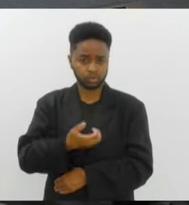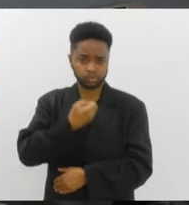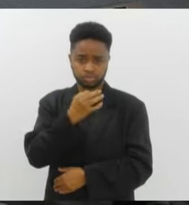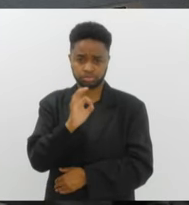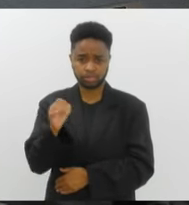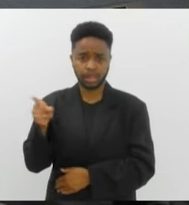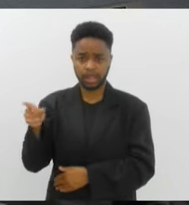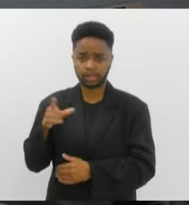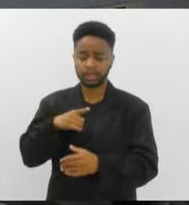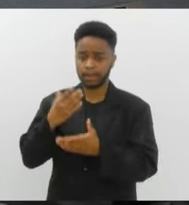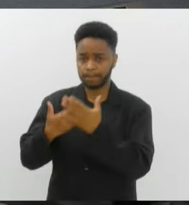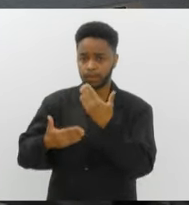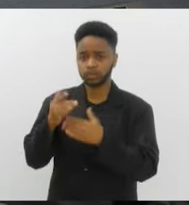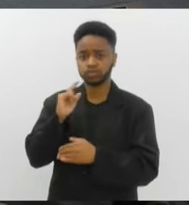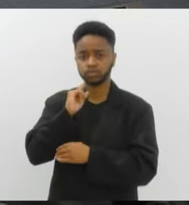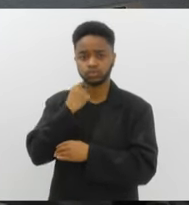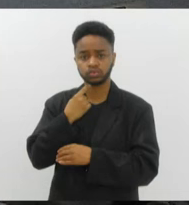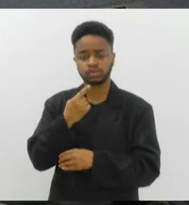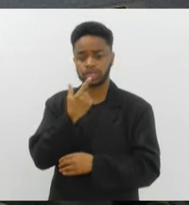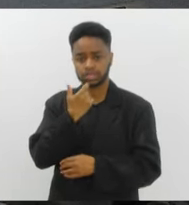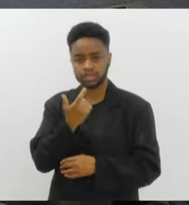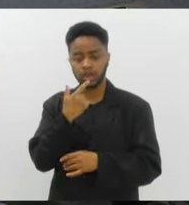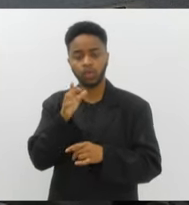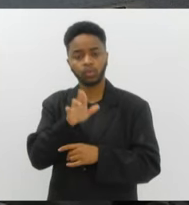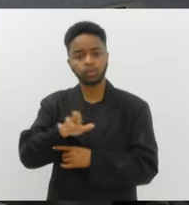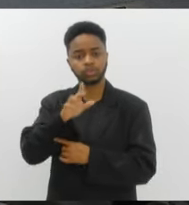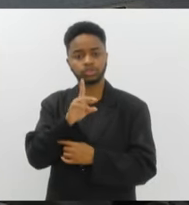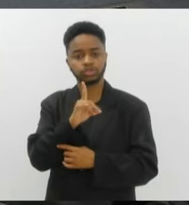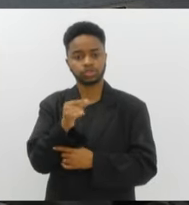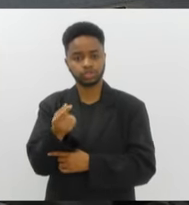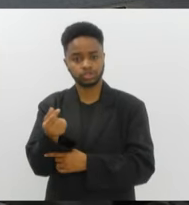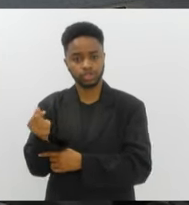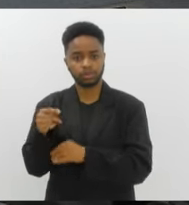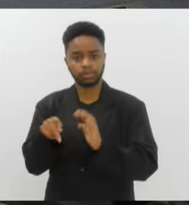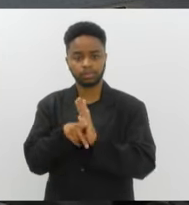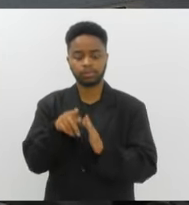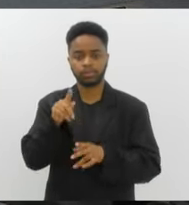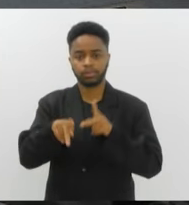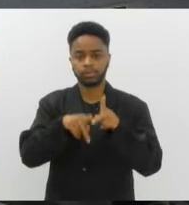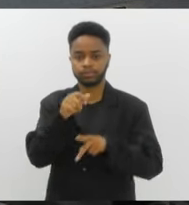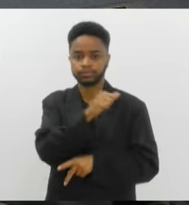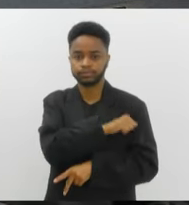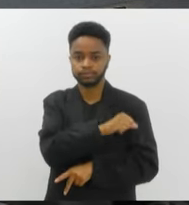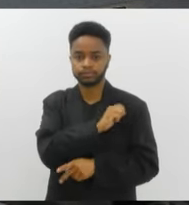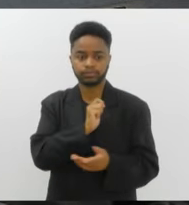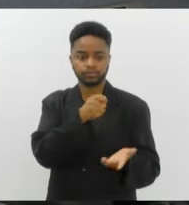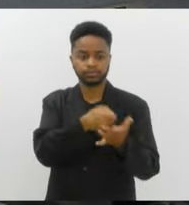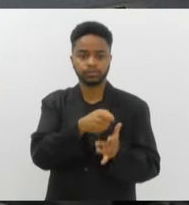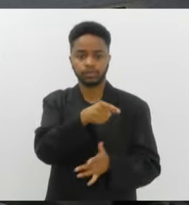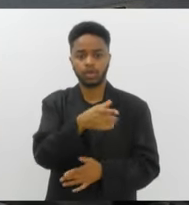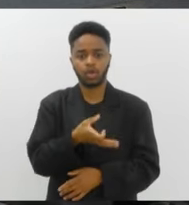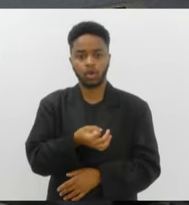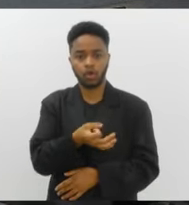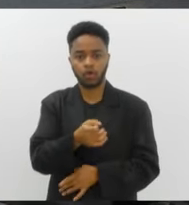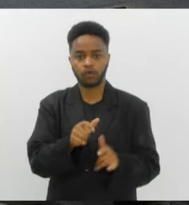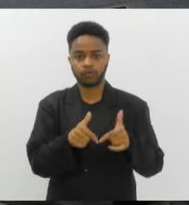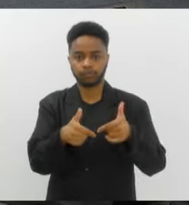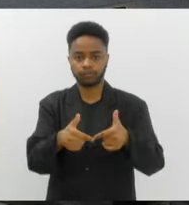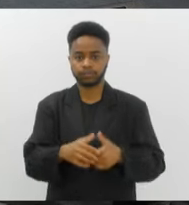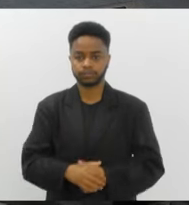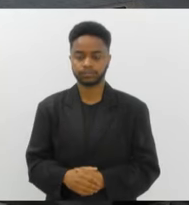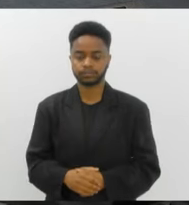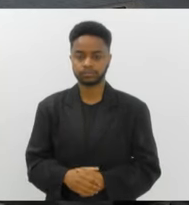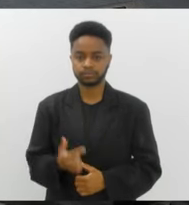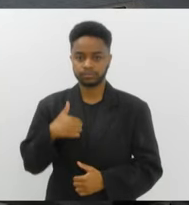as mãos sujas, utilize o dinheiro do contribuinte do município do Rio para financiar tal covardia. Permite a